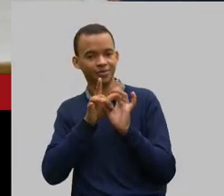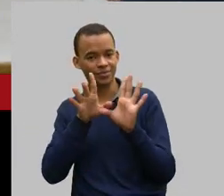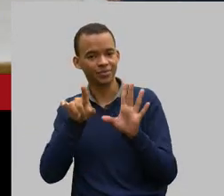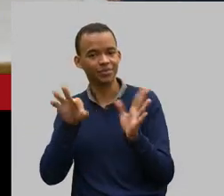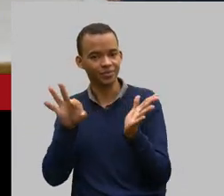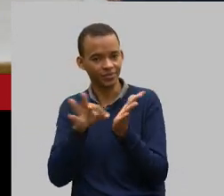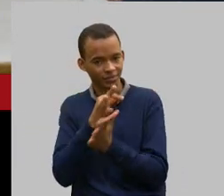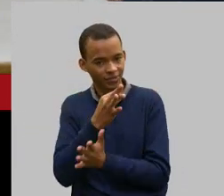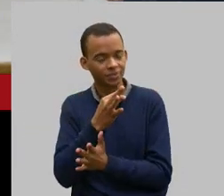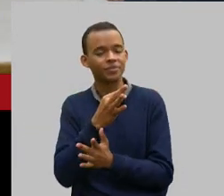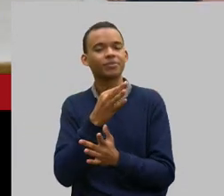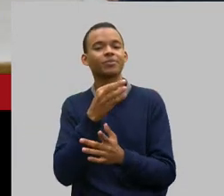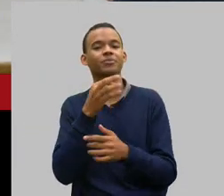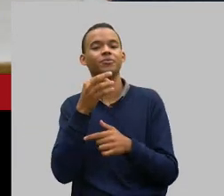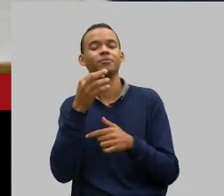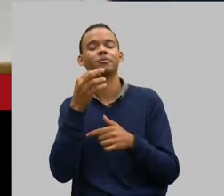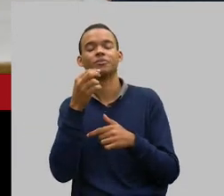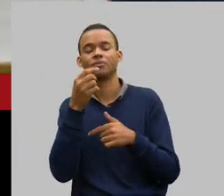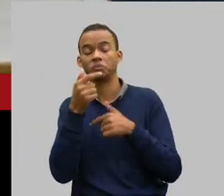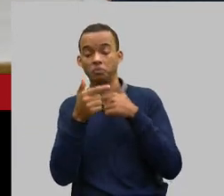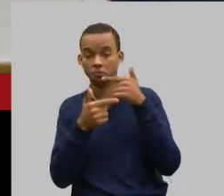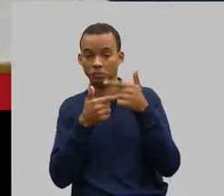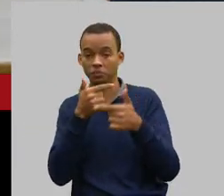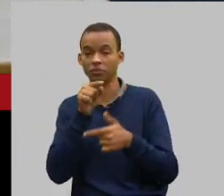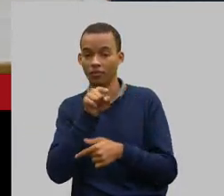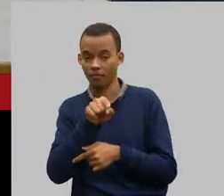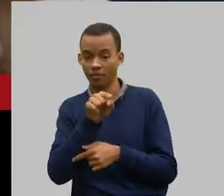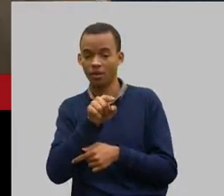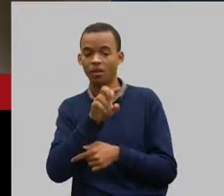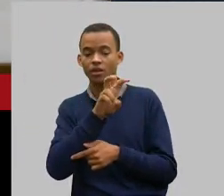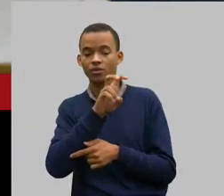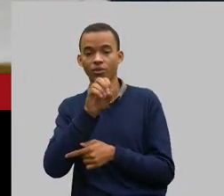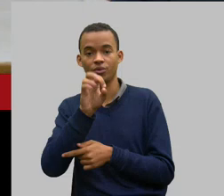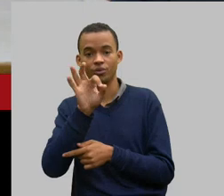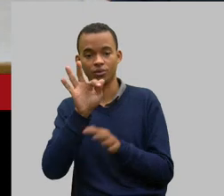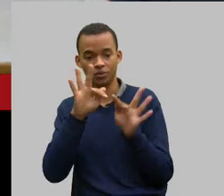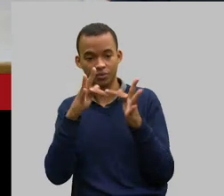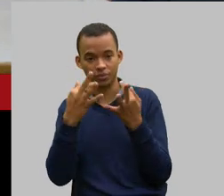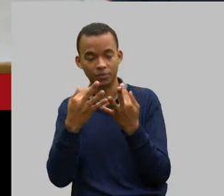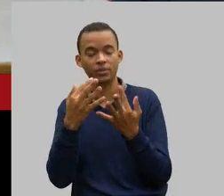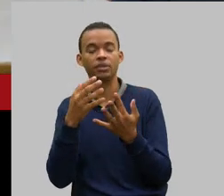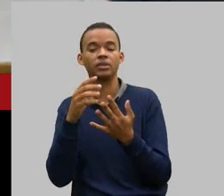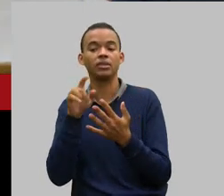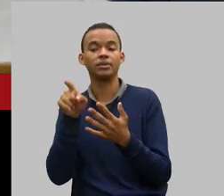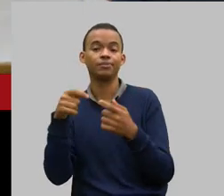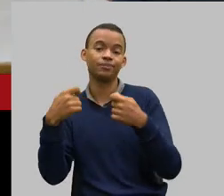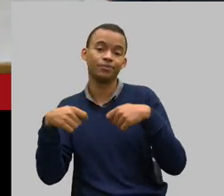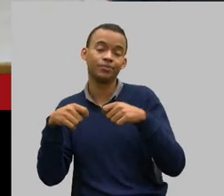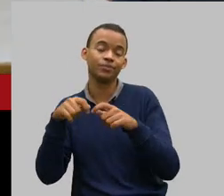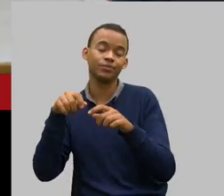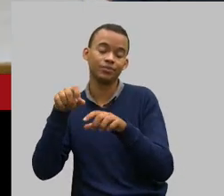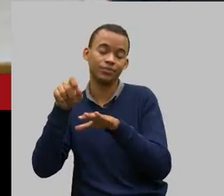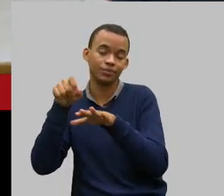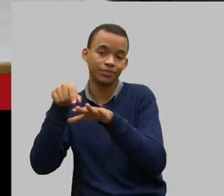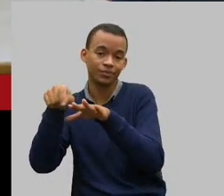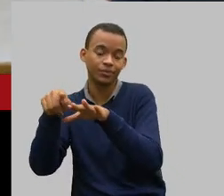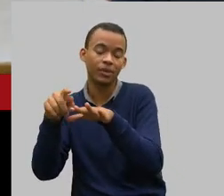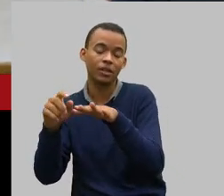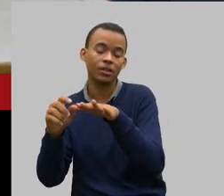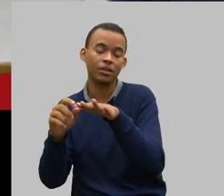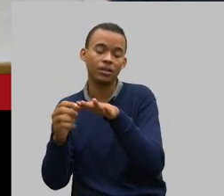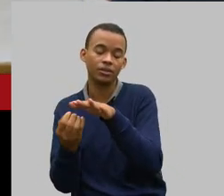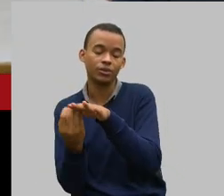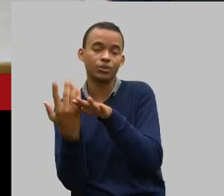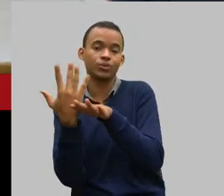Vas então isso aí tá pronto aí conseguir essa outorga do Vale de Bananal em um ano no mais é